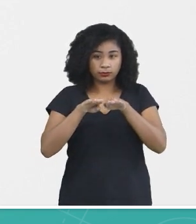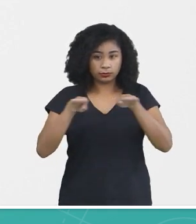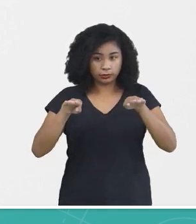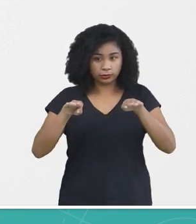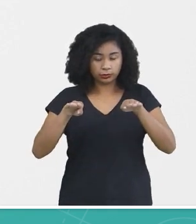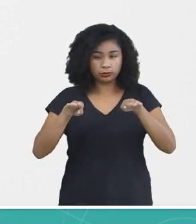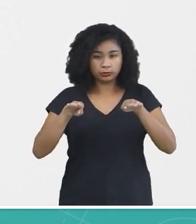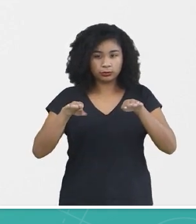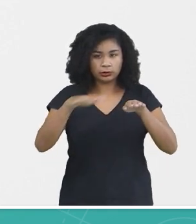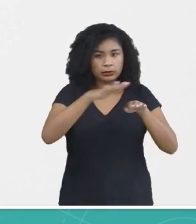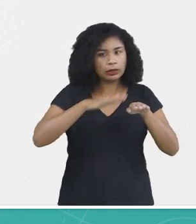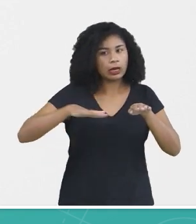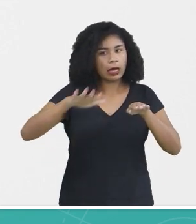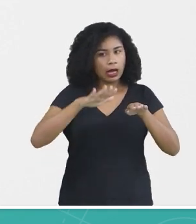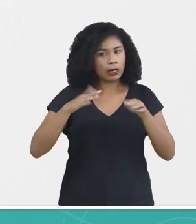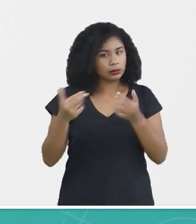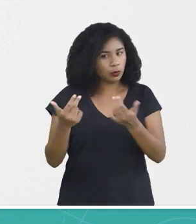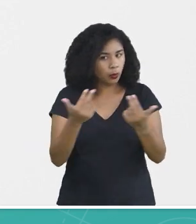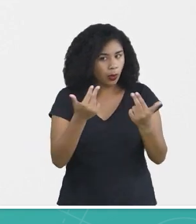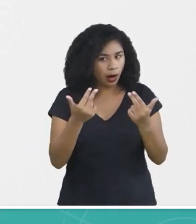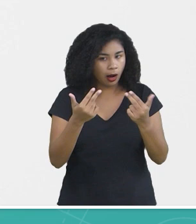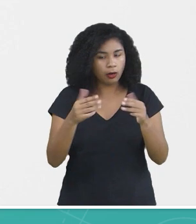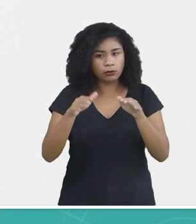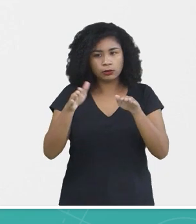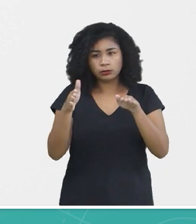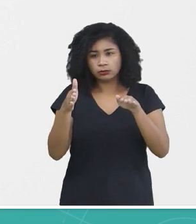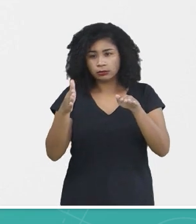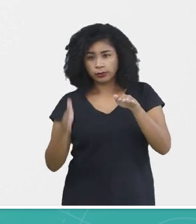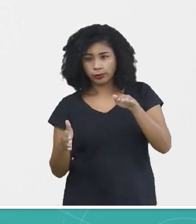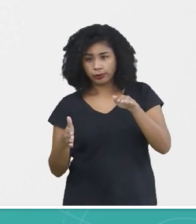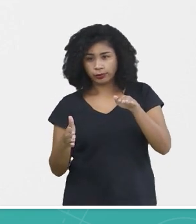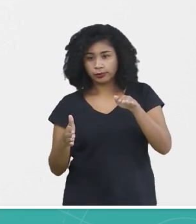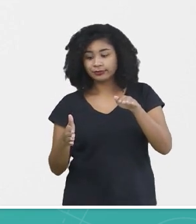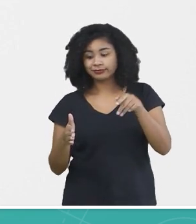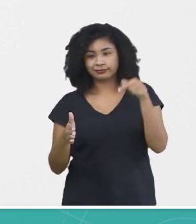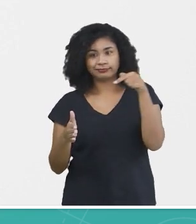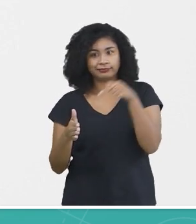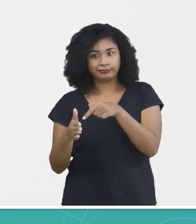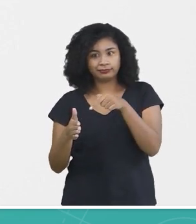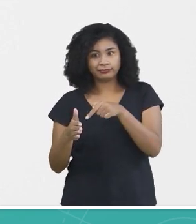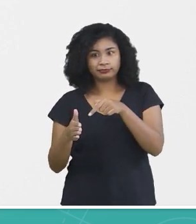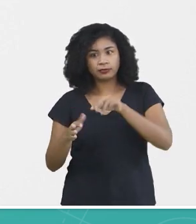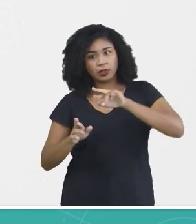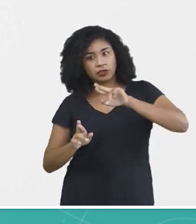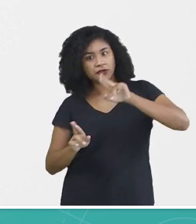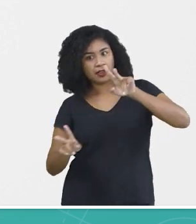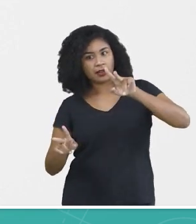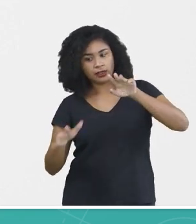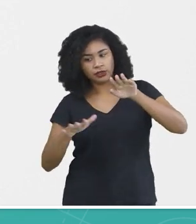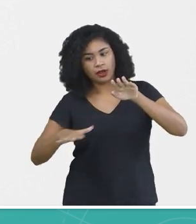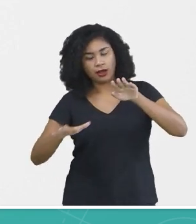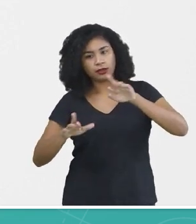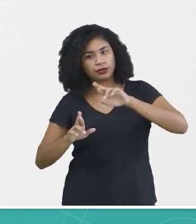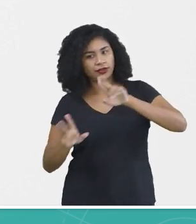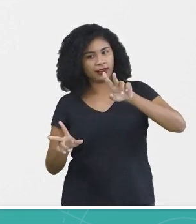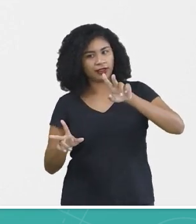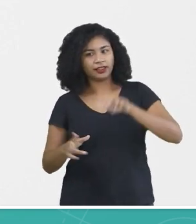ao mesmo plano. Essas retas que não estão no mesmo plano são chamadas de